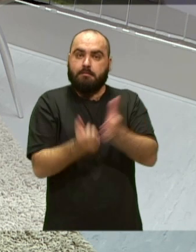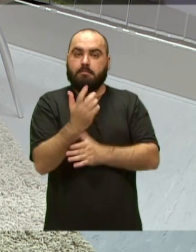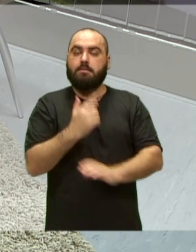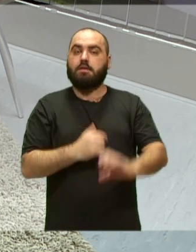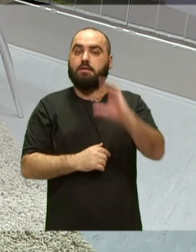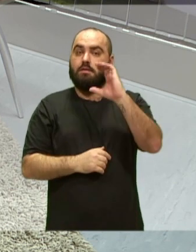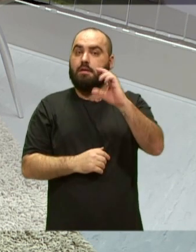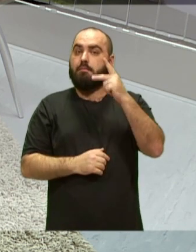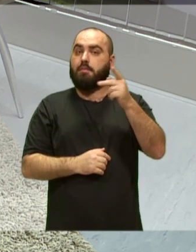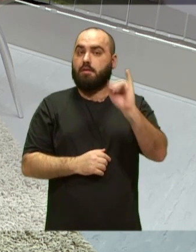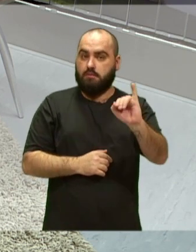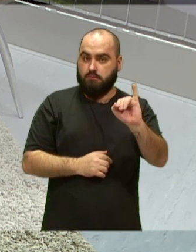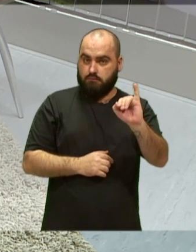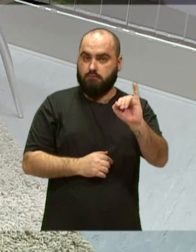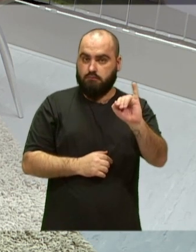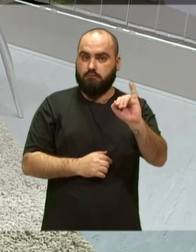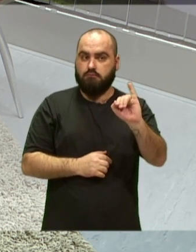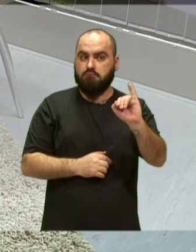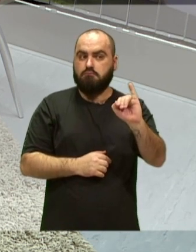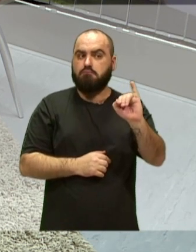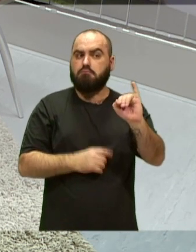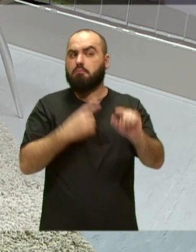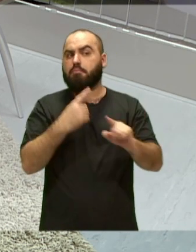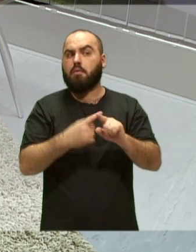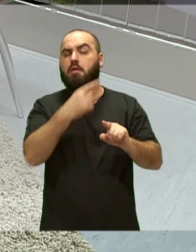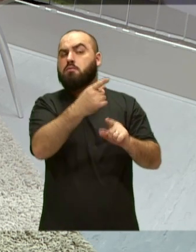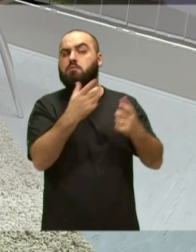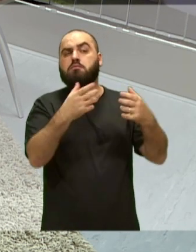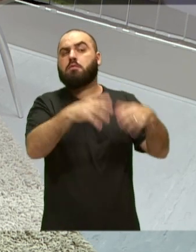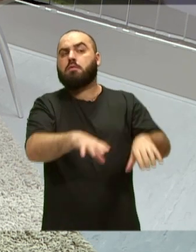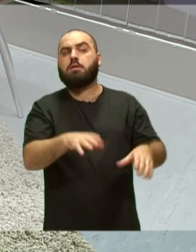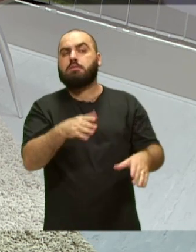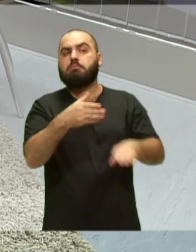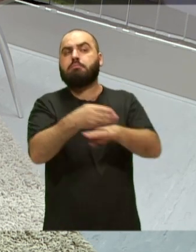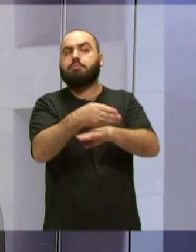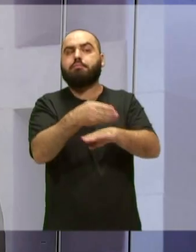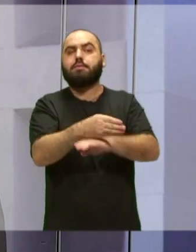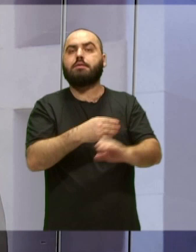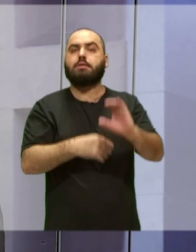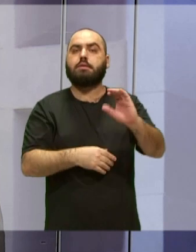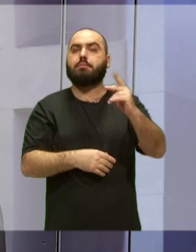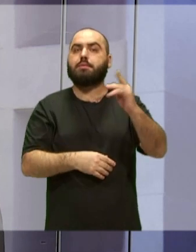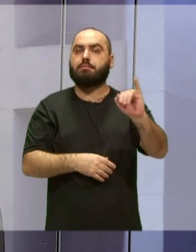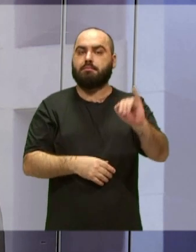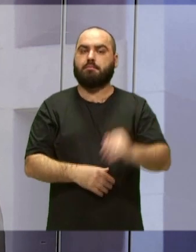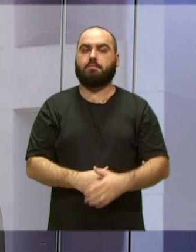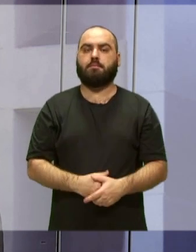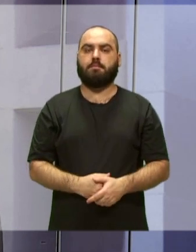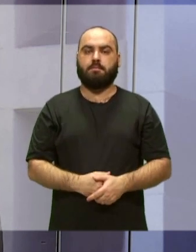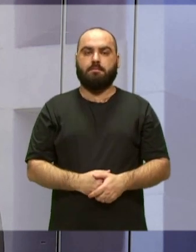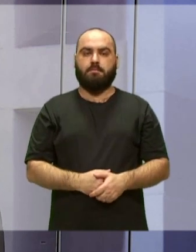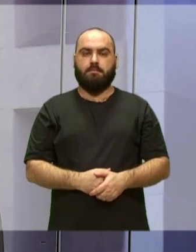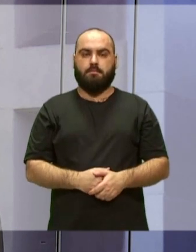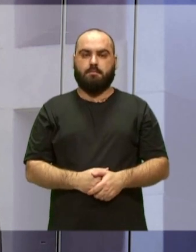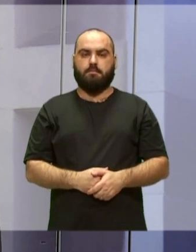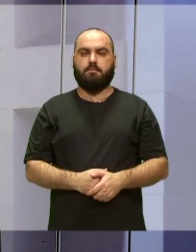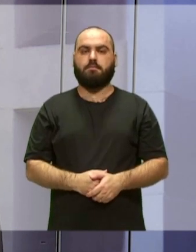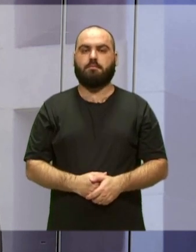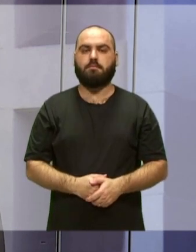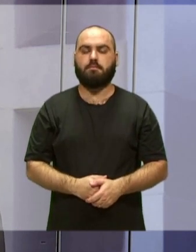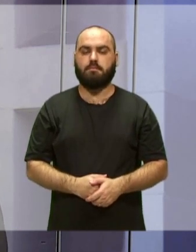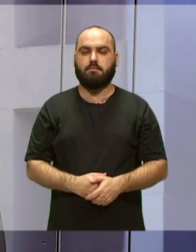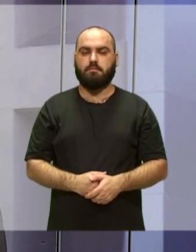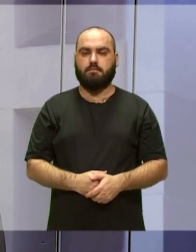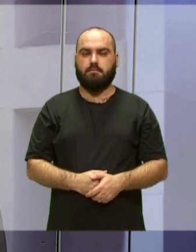primeiro Por que o senhor ficou de fora da CPI então eu tem mais de uma comissão que eu participo